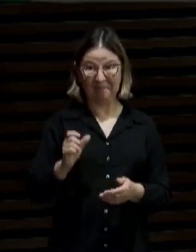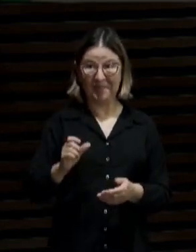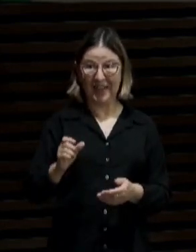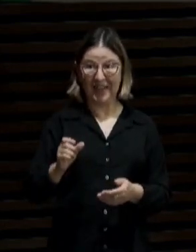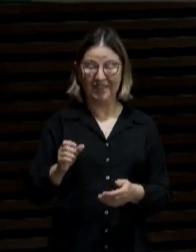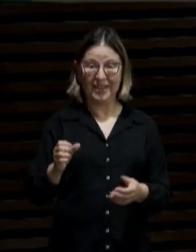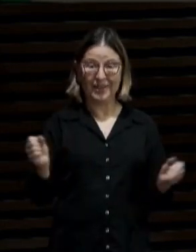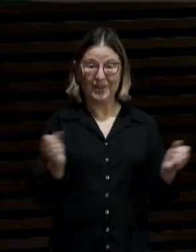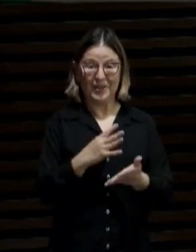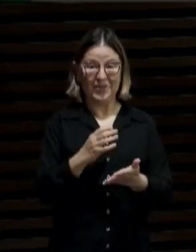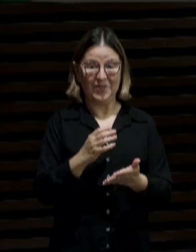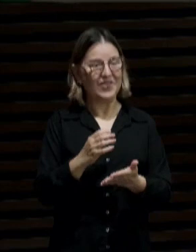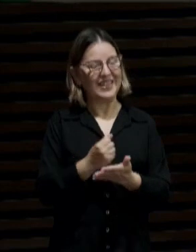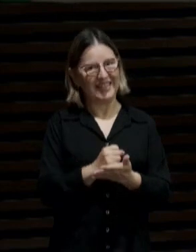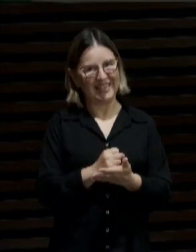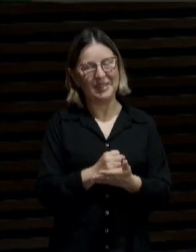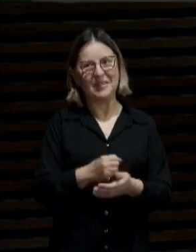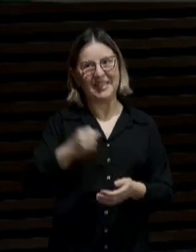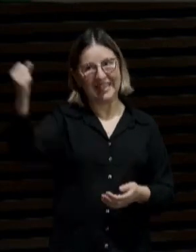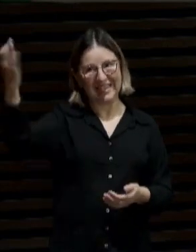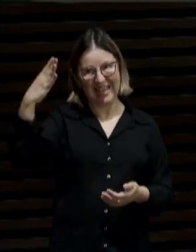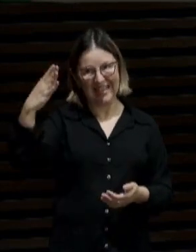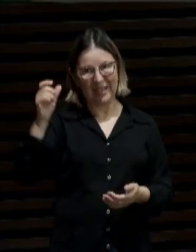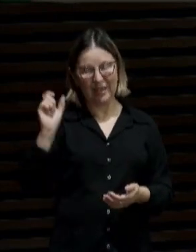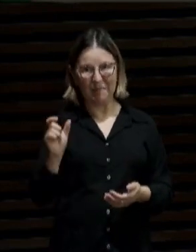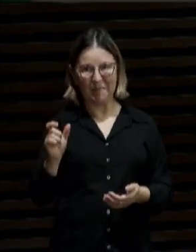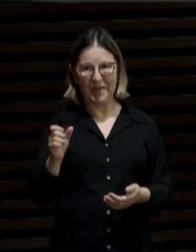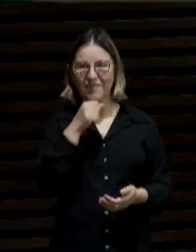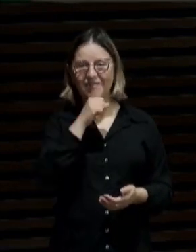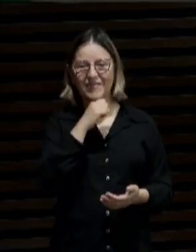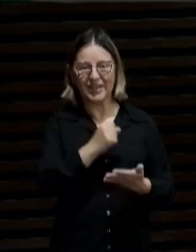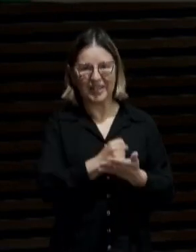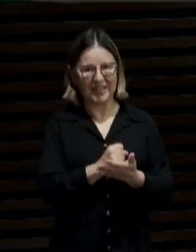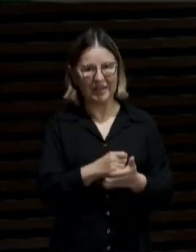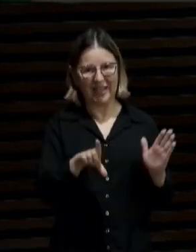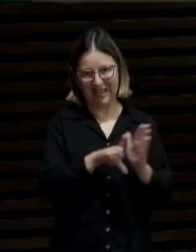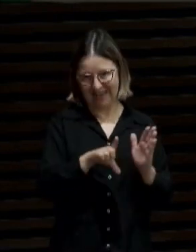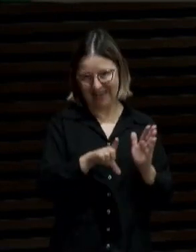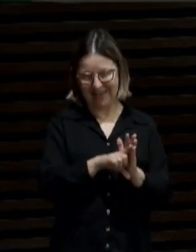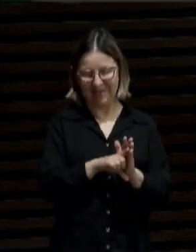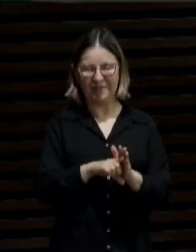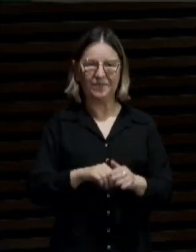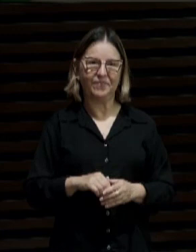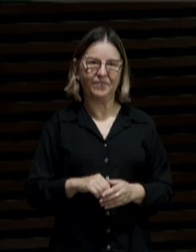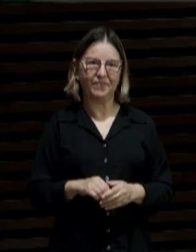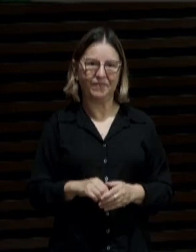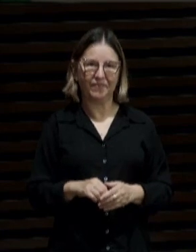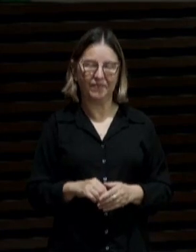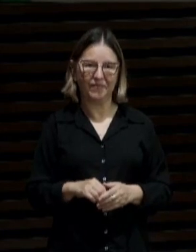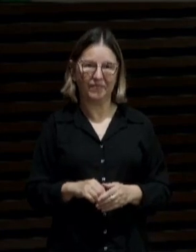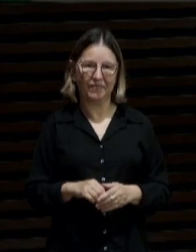Palavra para o Antigo Testamento, lei. Não. A palavra do Antigo Testamento, a palavra que define o Antigo Testamento é